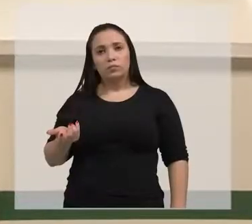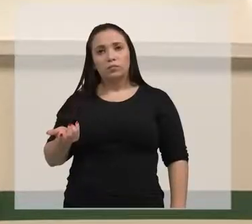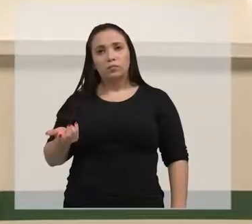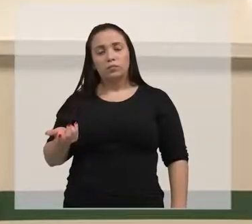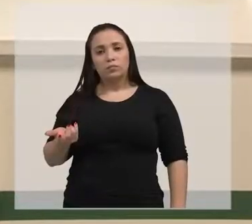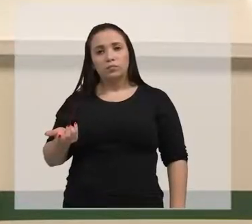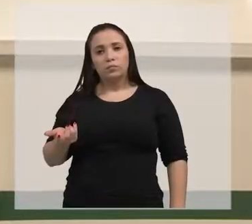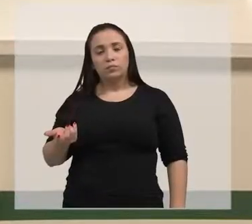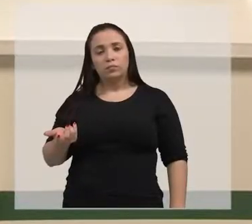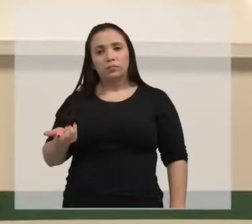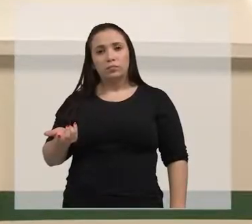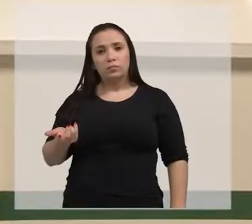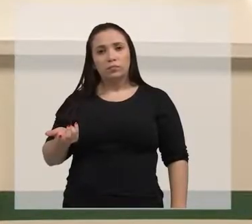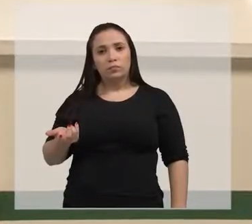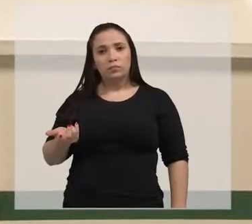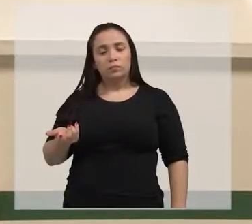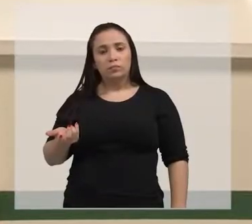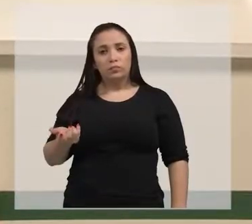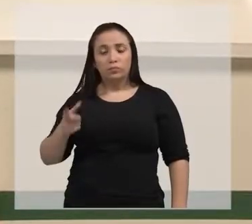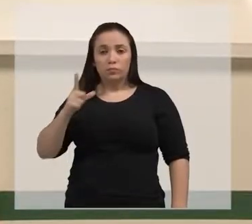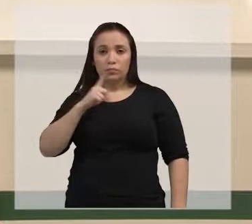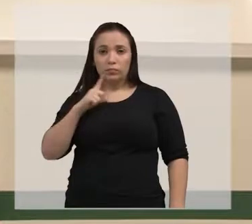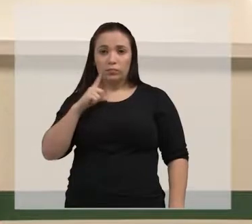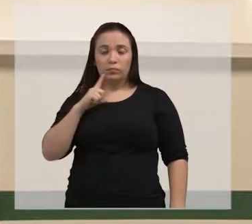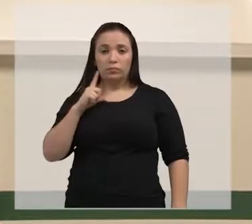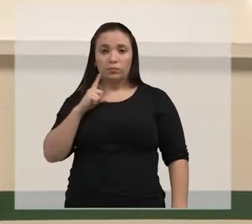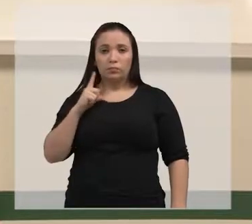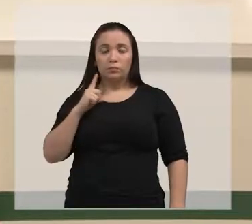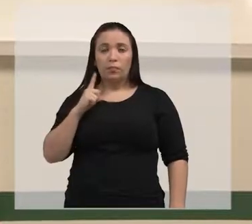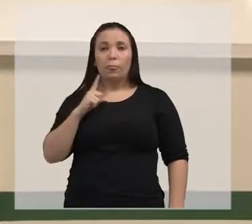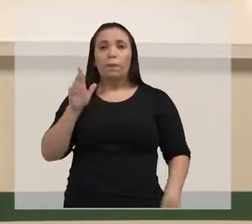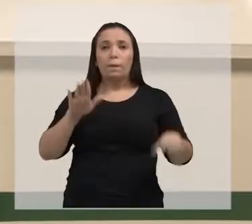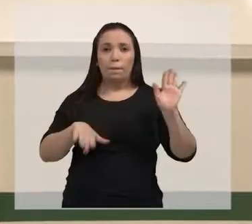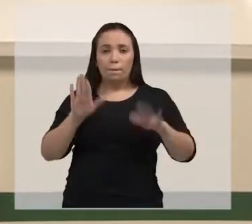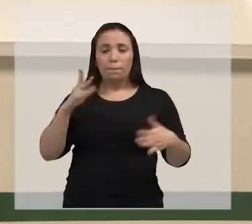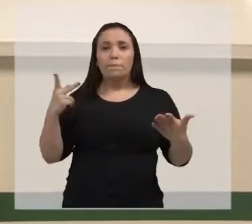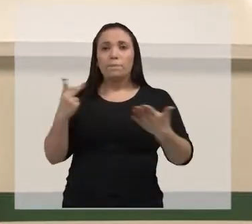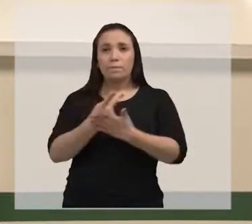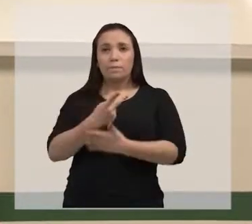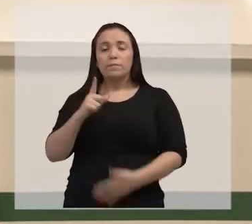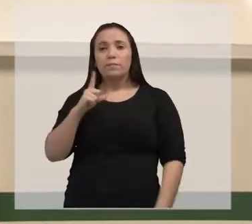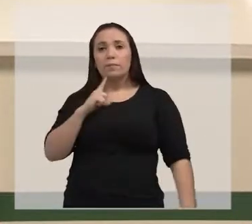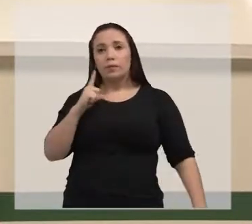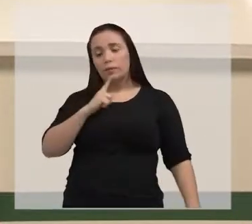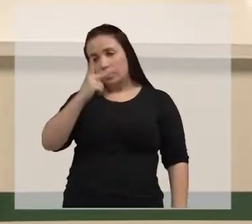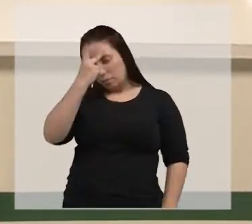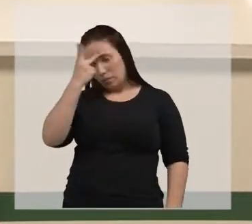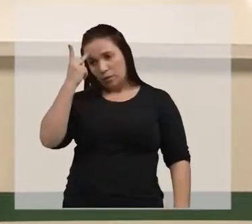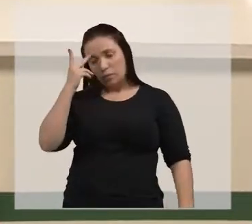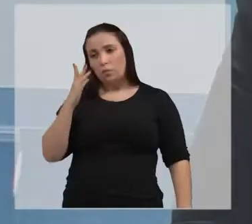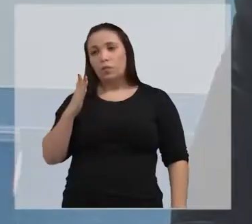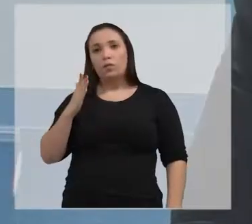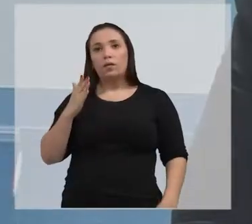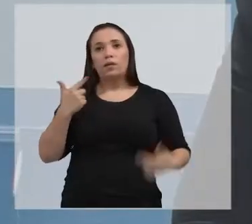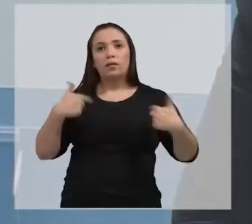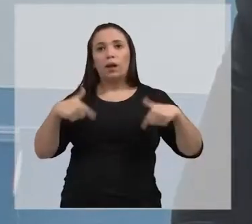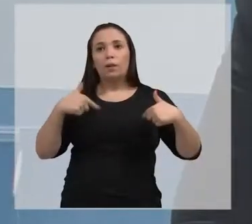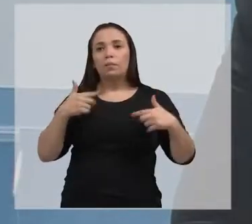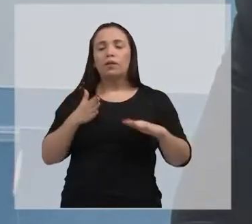Isso quando ele não Isso enfrenta a violência da rua. Caminho, né? Muitas vezes, o dinheiro que ele tem para trabalhar no outro dia é roubado do